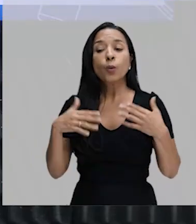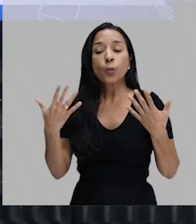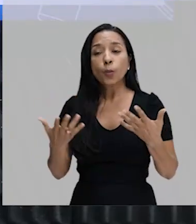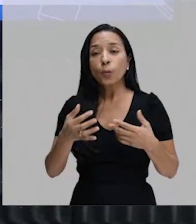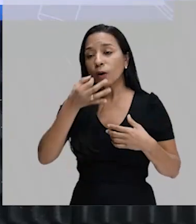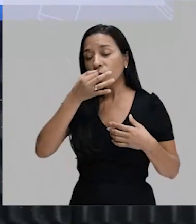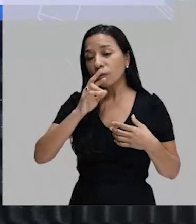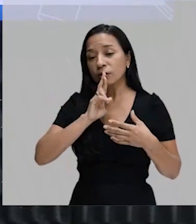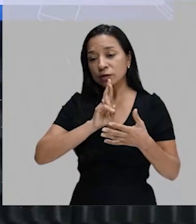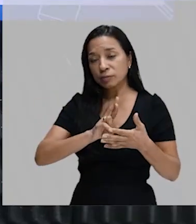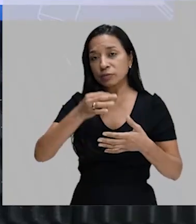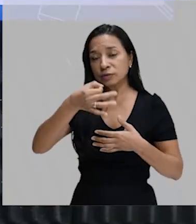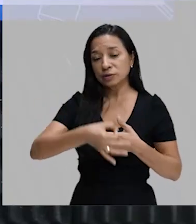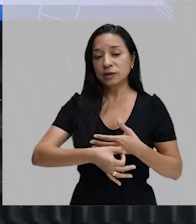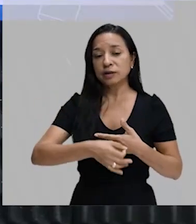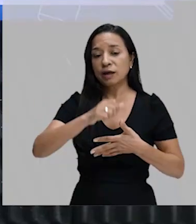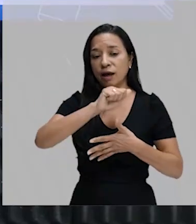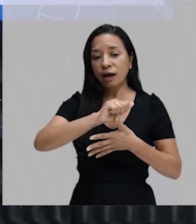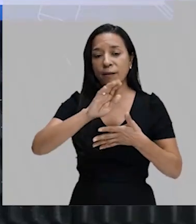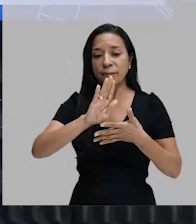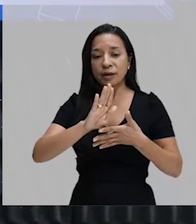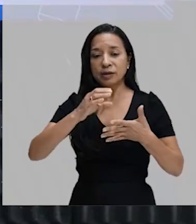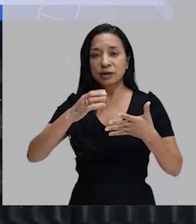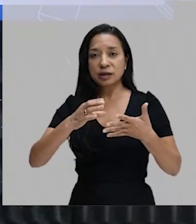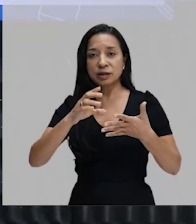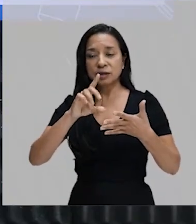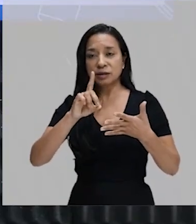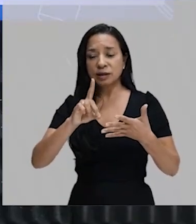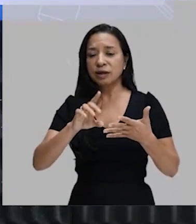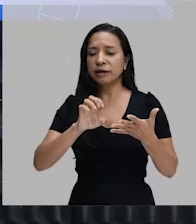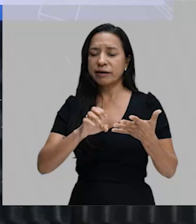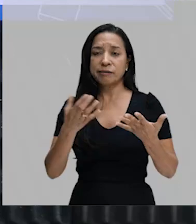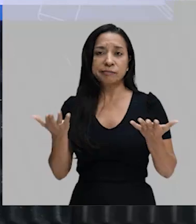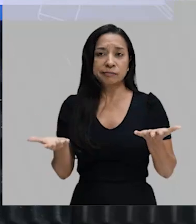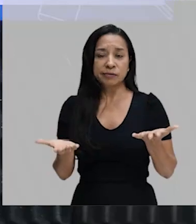C, D ou E?